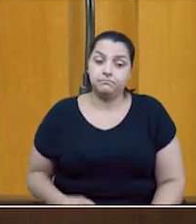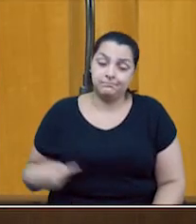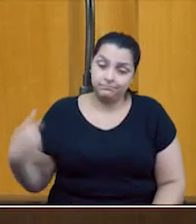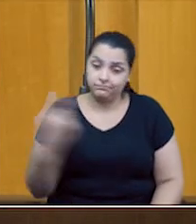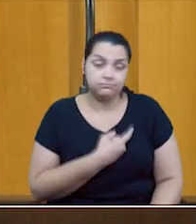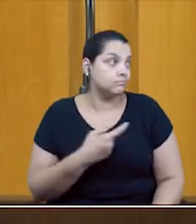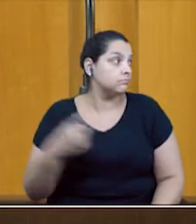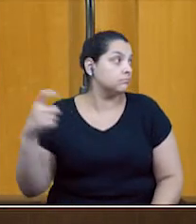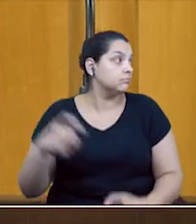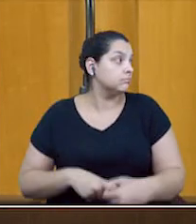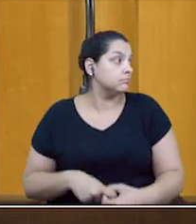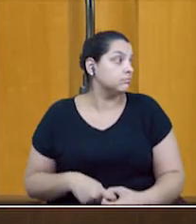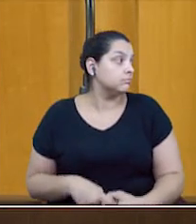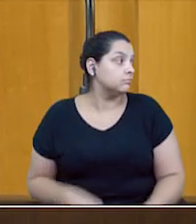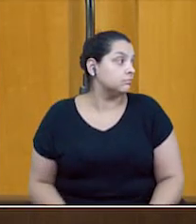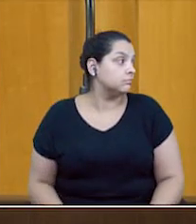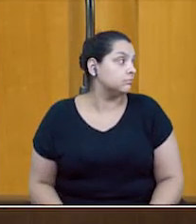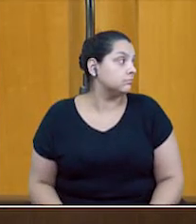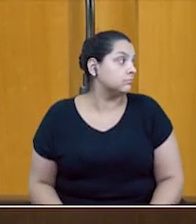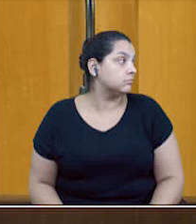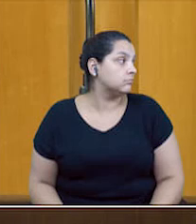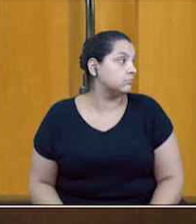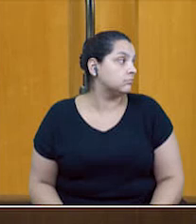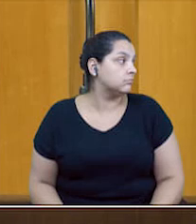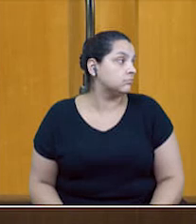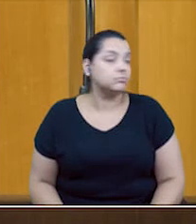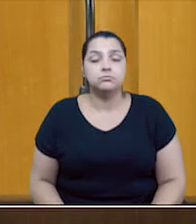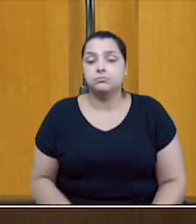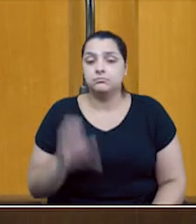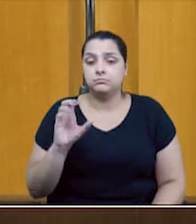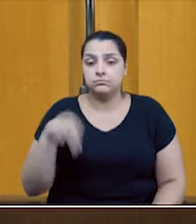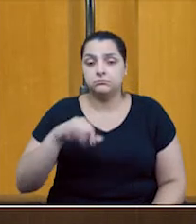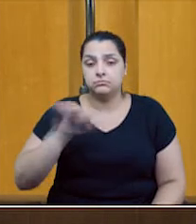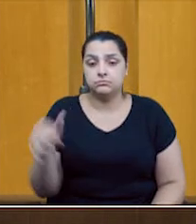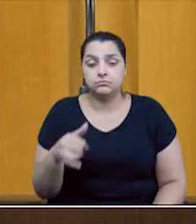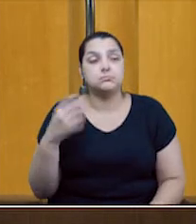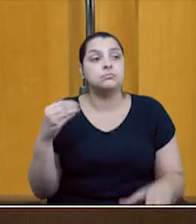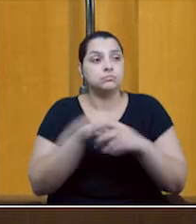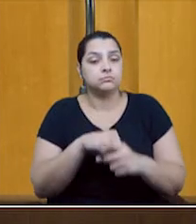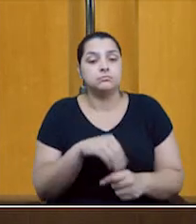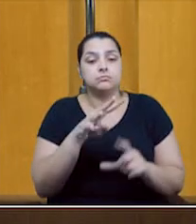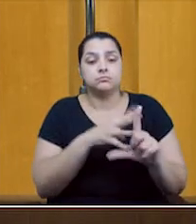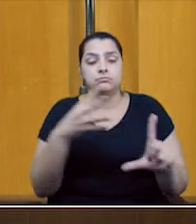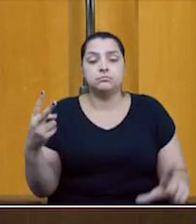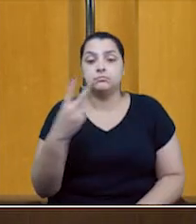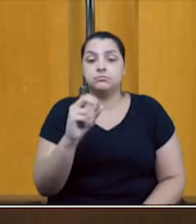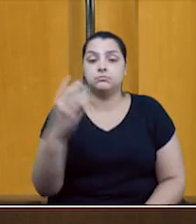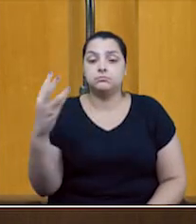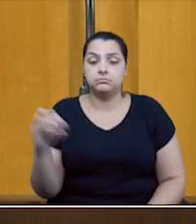por decisão do CNJ e do STF, à Agenda 2030. A Agenda 2030 é